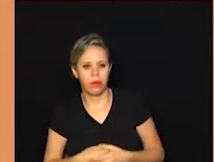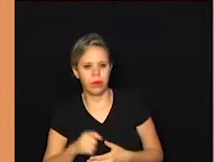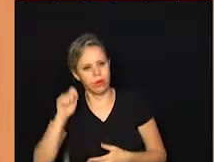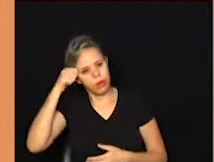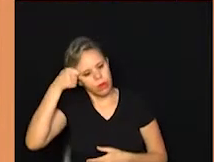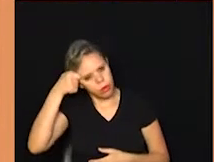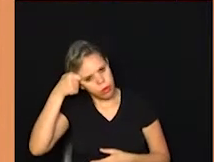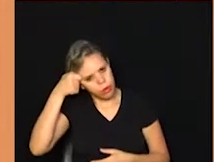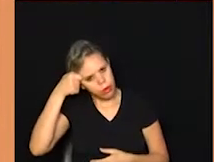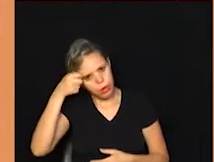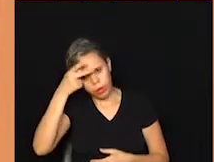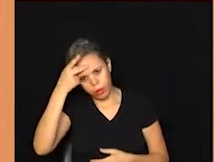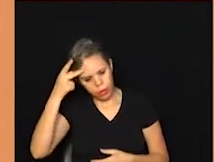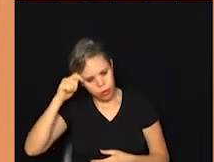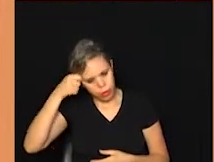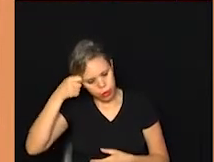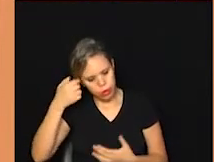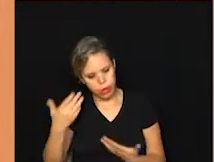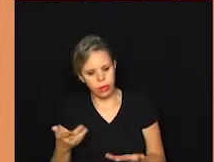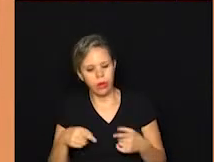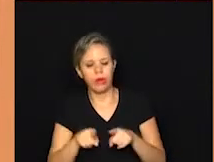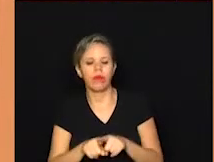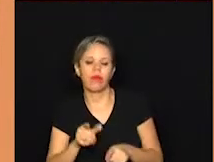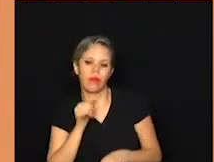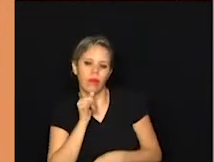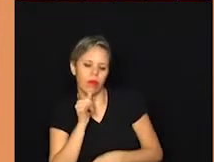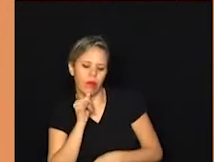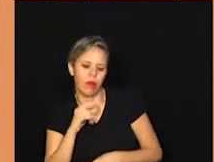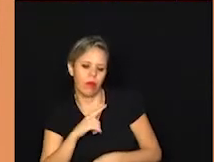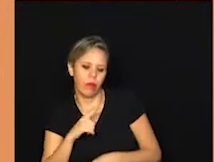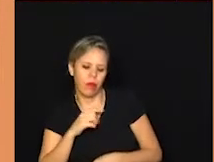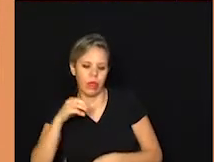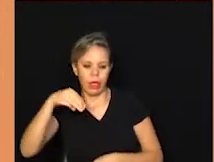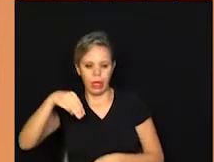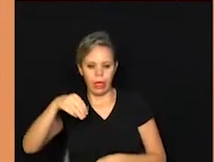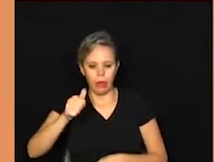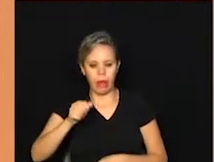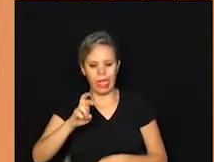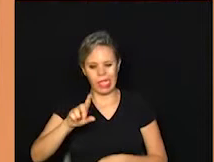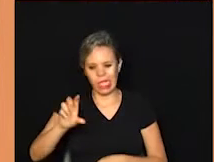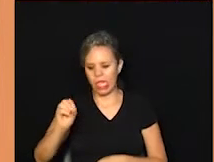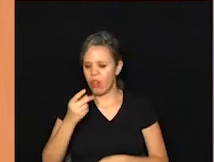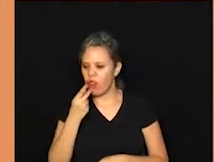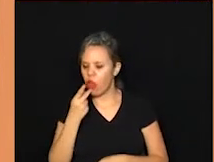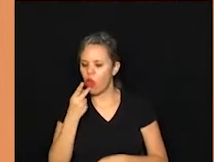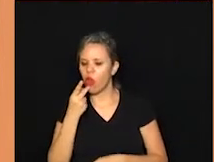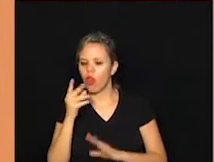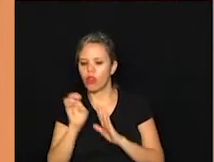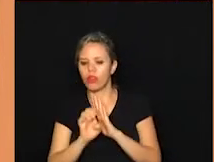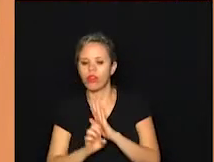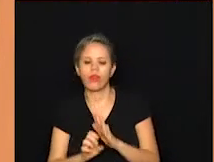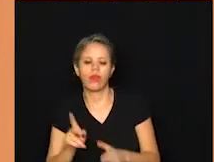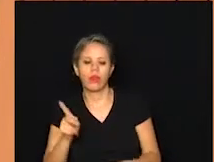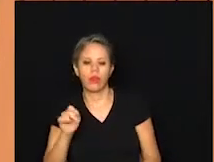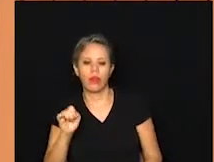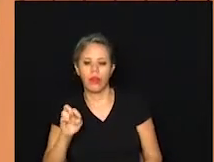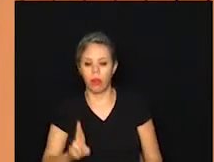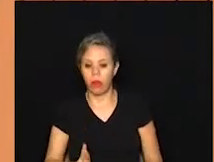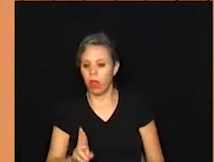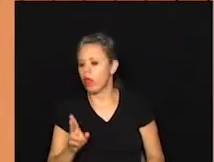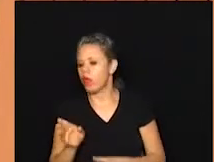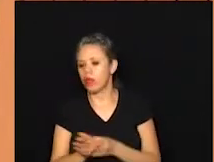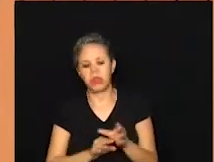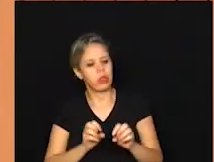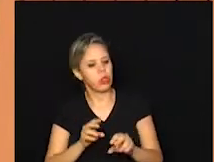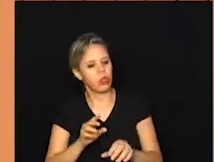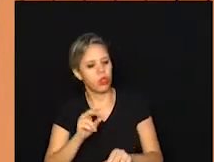negras, né? E também tem, o Marcelo colocou aqui, né, que o Estatuto PIR não disciplina o